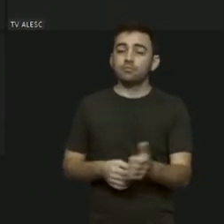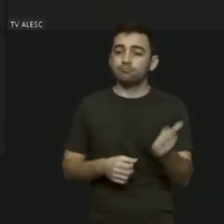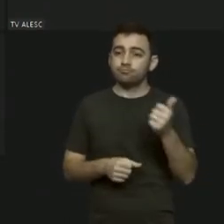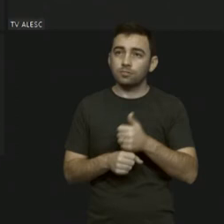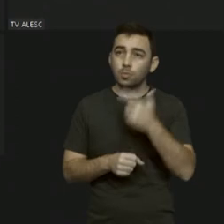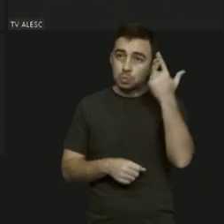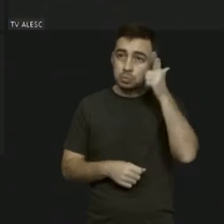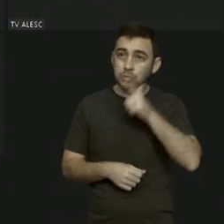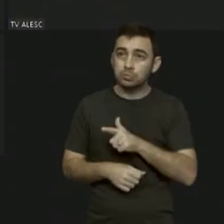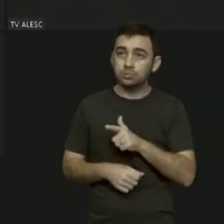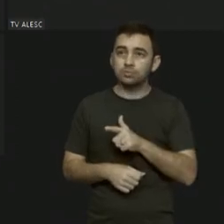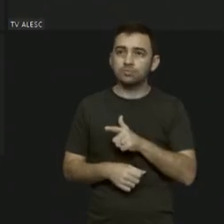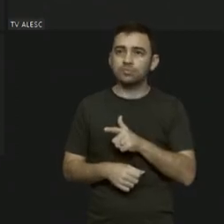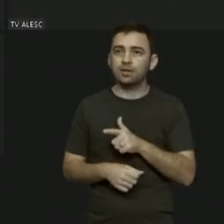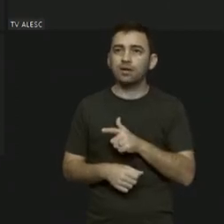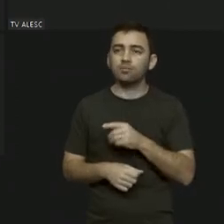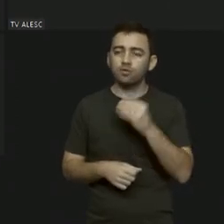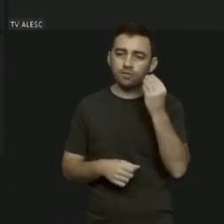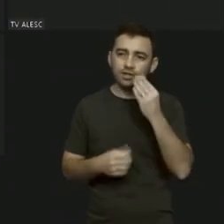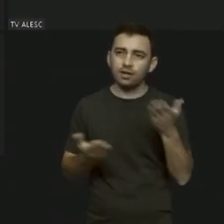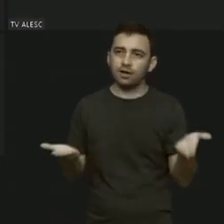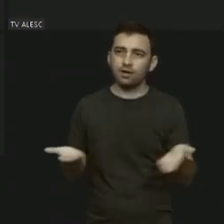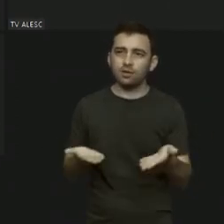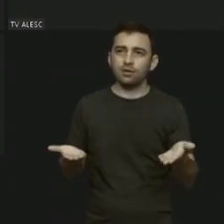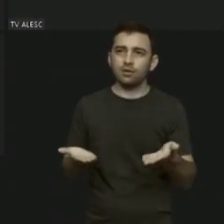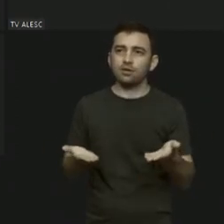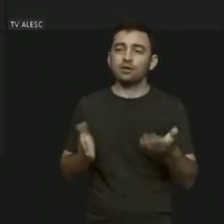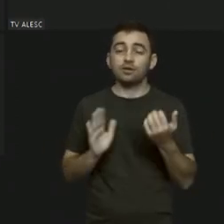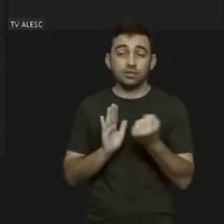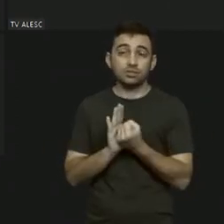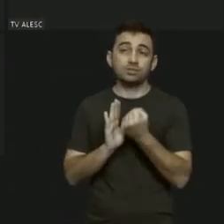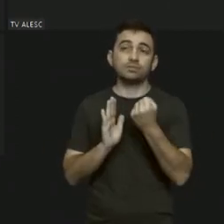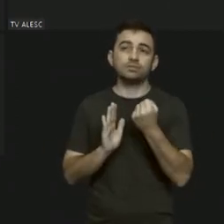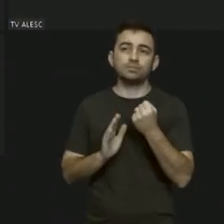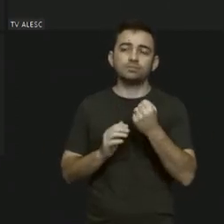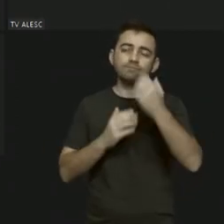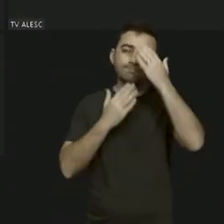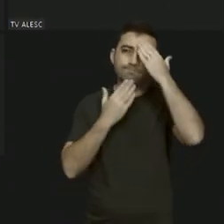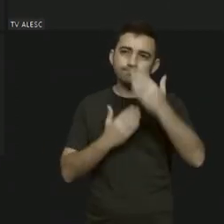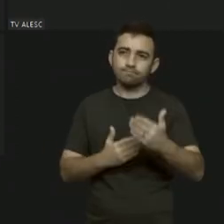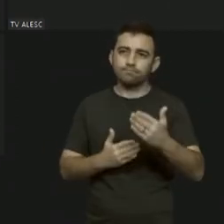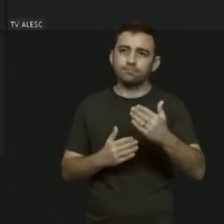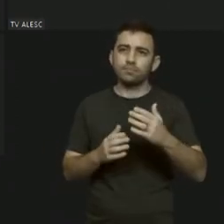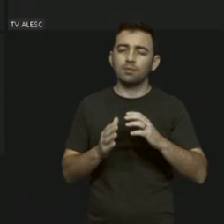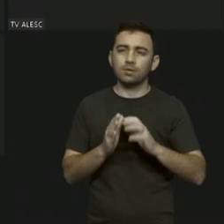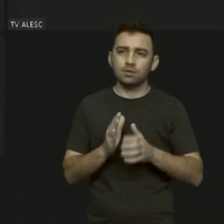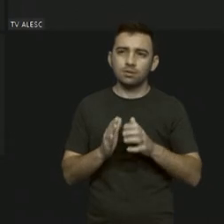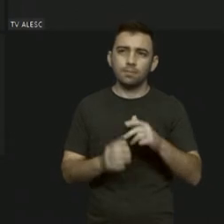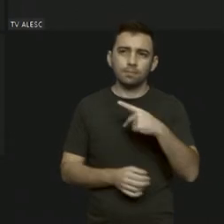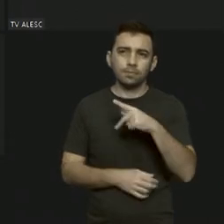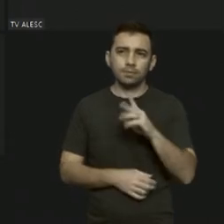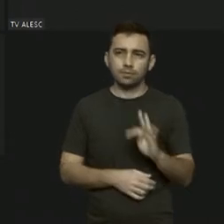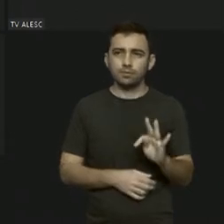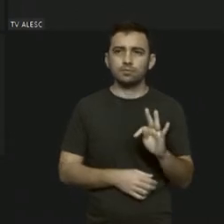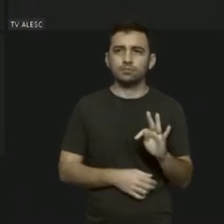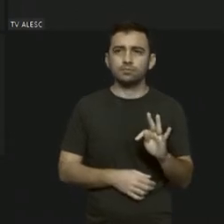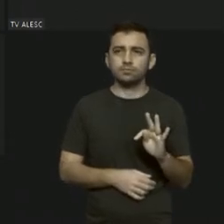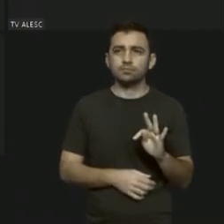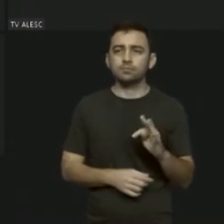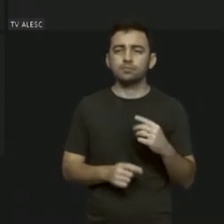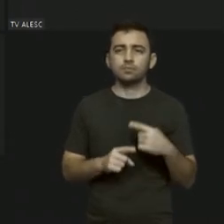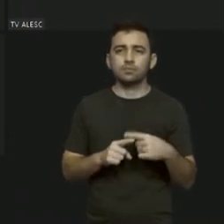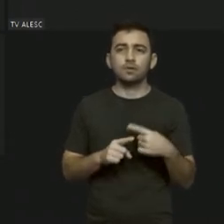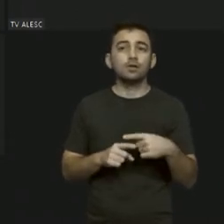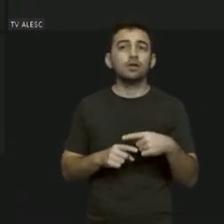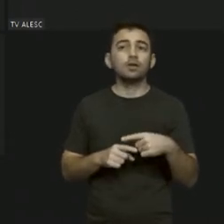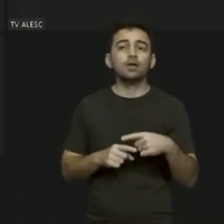também. Eu não aproveito essa oportunidade, inclusive, para registrar o meu agradecimento à bancada do Partido dos Trabalhadores, através do nosso líder da